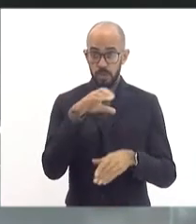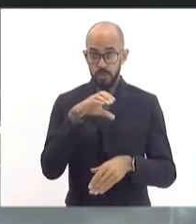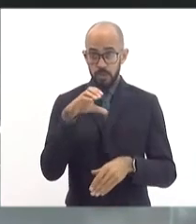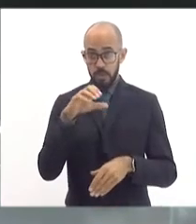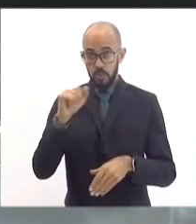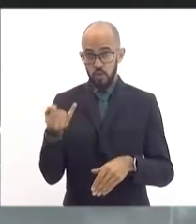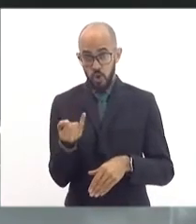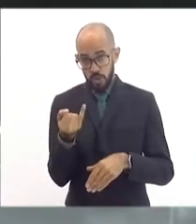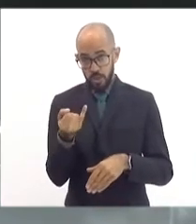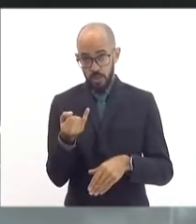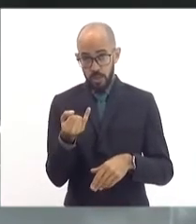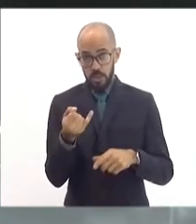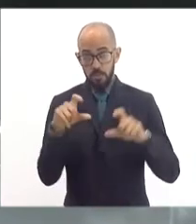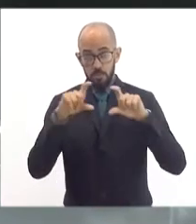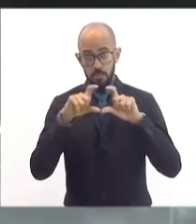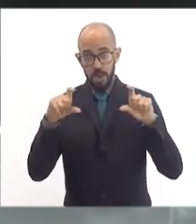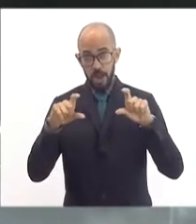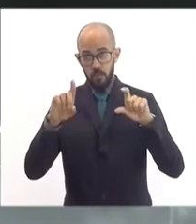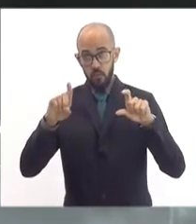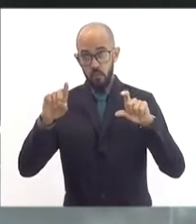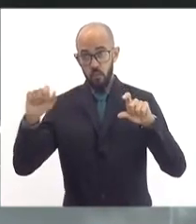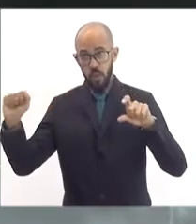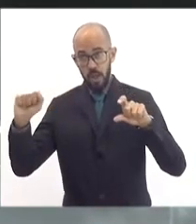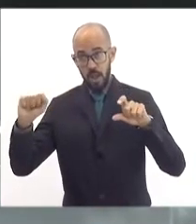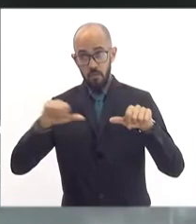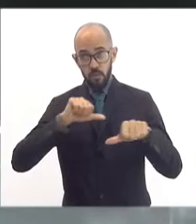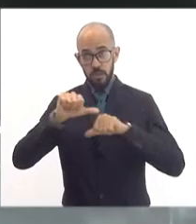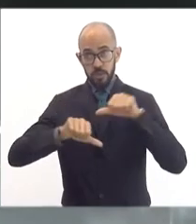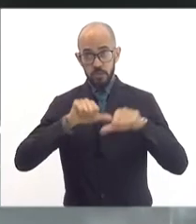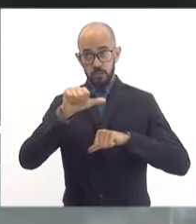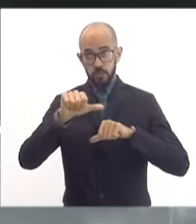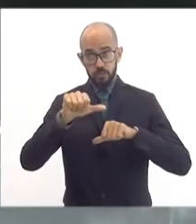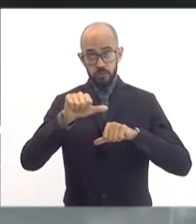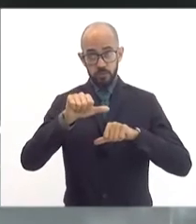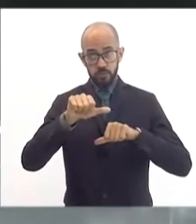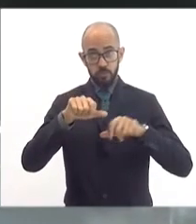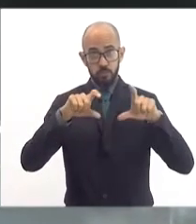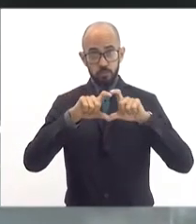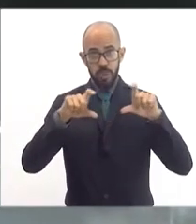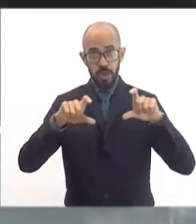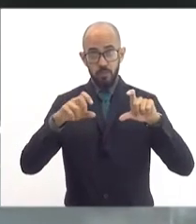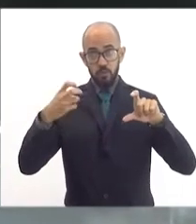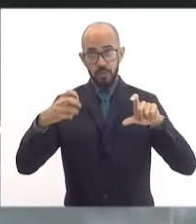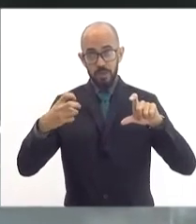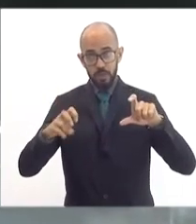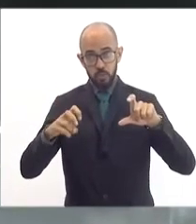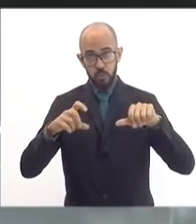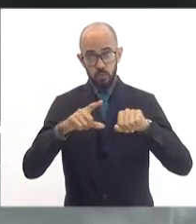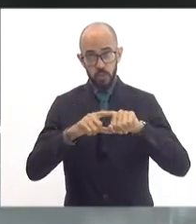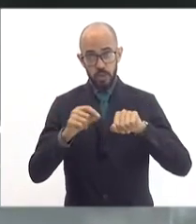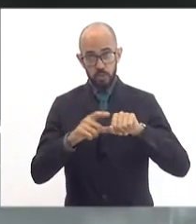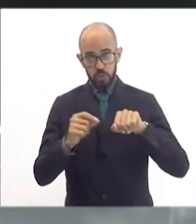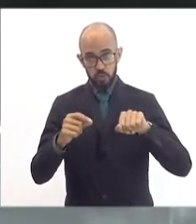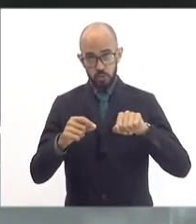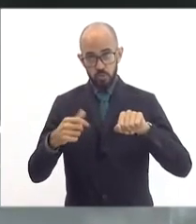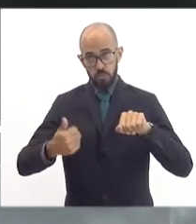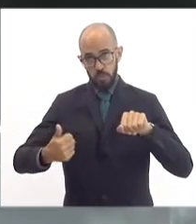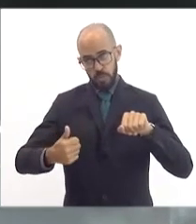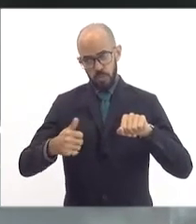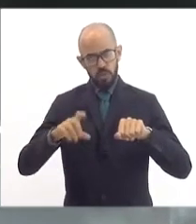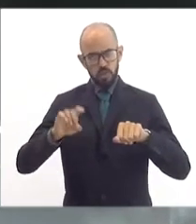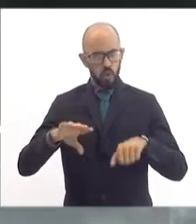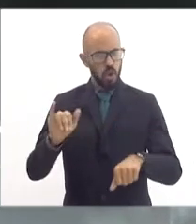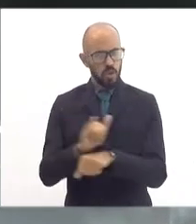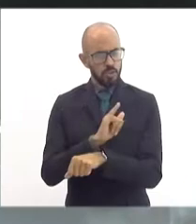1A foi transformado em parágrafo 5º do artigo 1º. Isso é só técnica